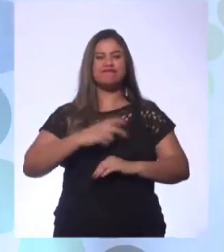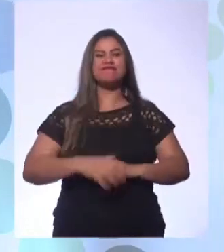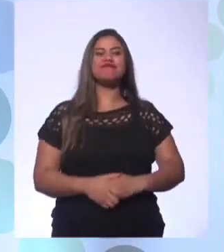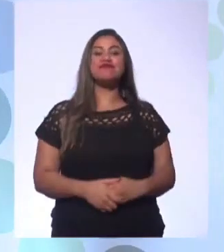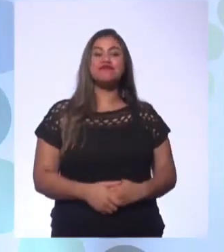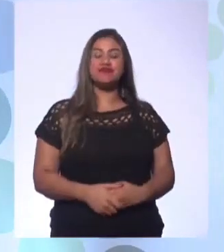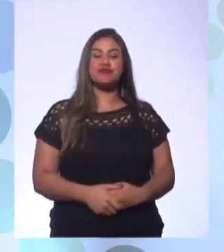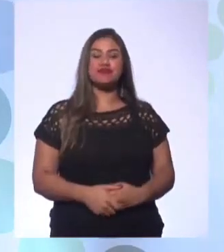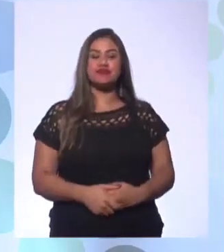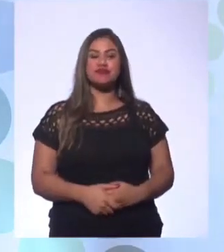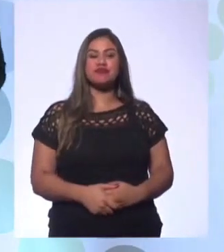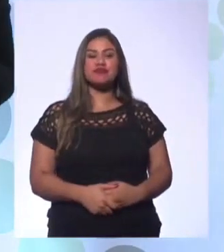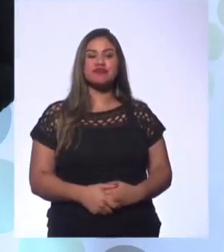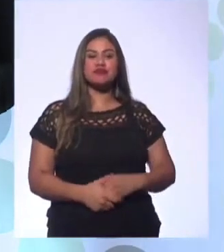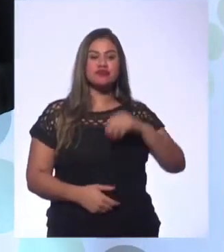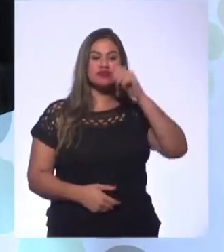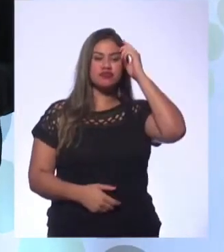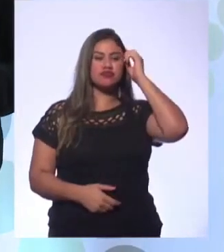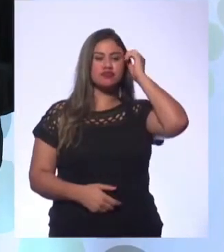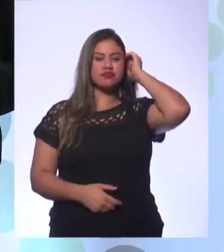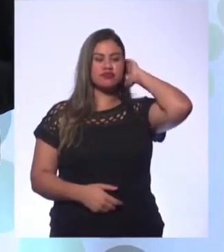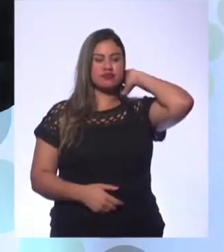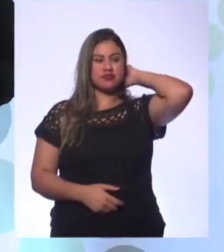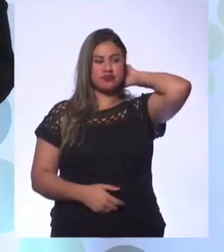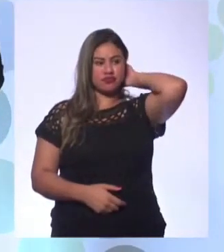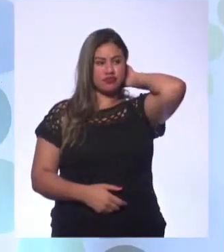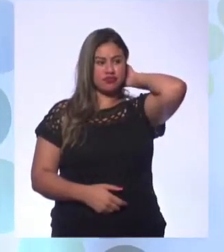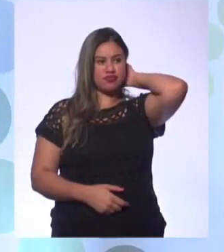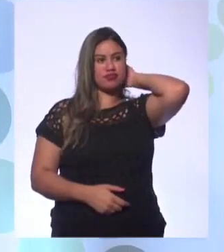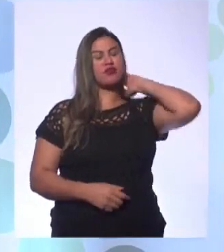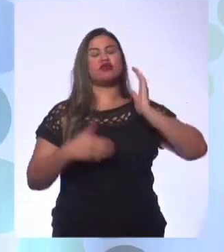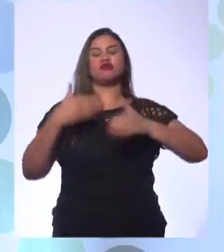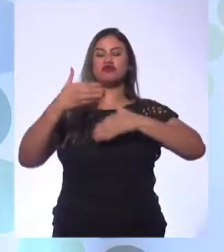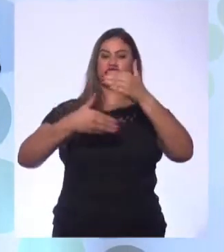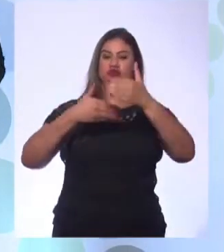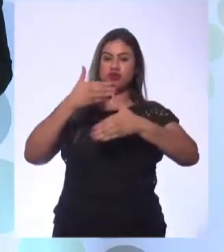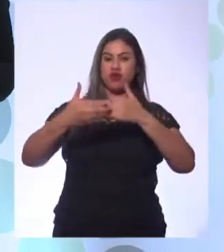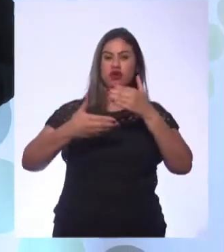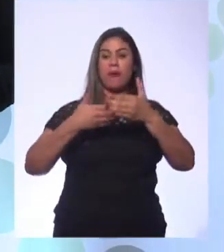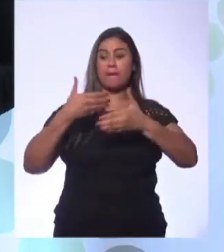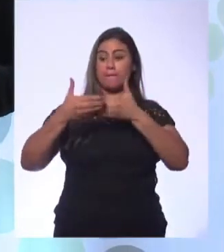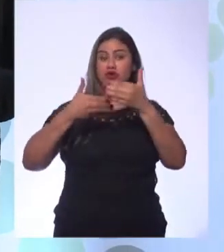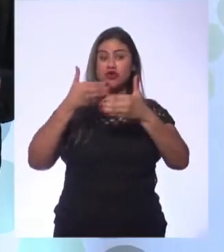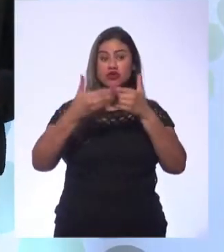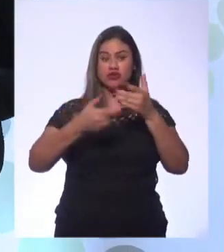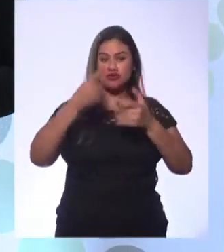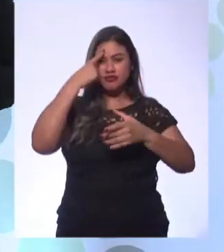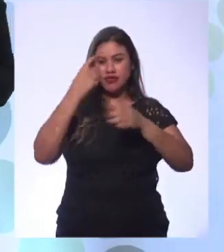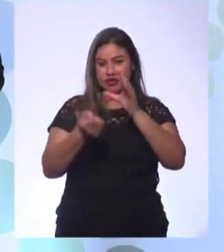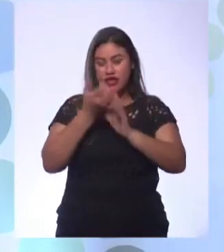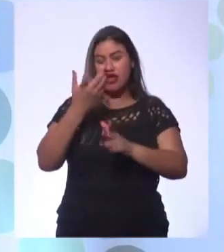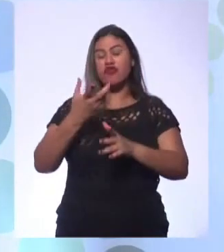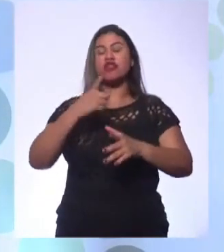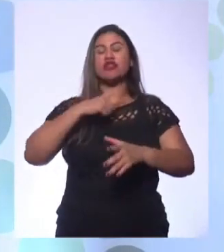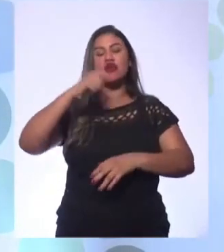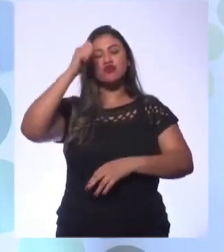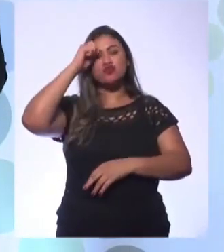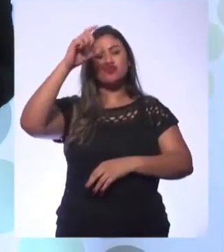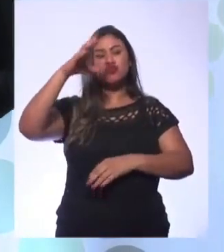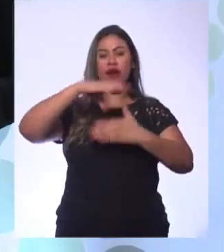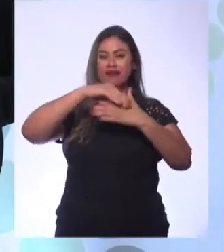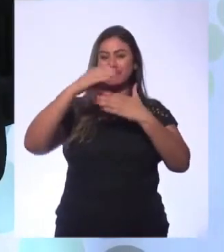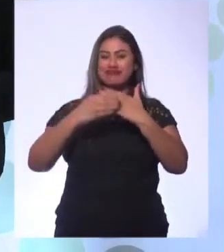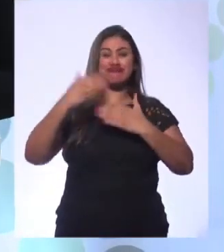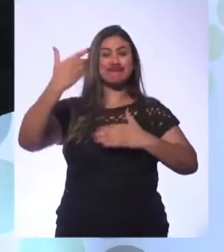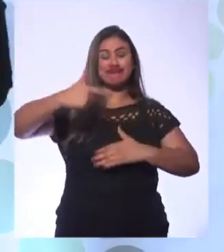Então, nós temos ainda aqui, né, dentro dos processos criativos, as chamadas culturas imateriais. Tá?